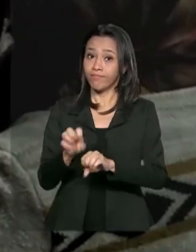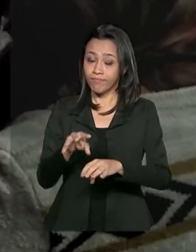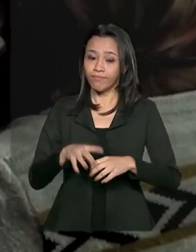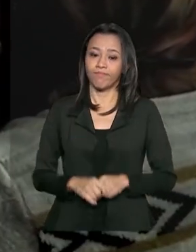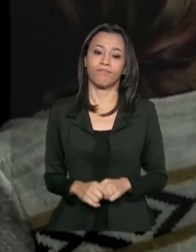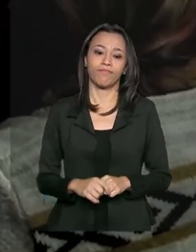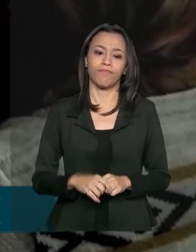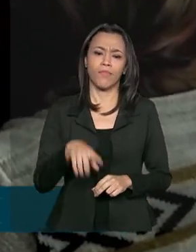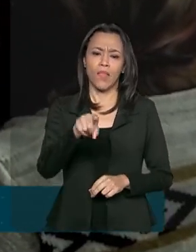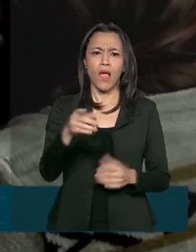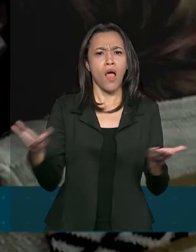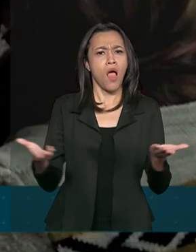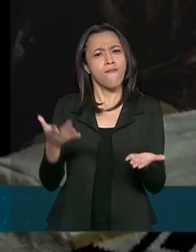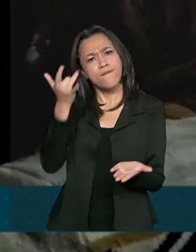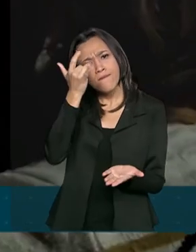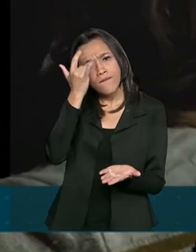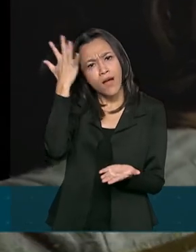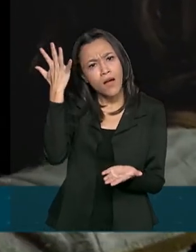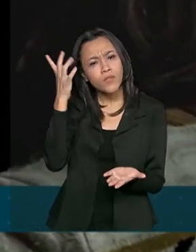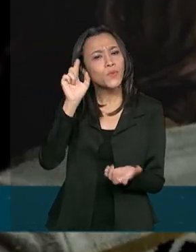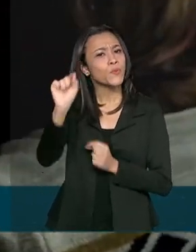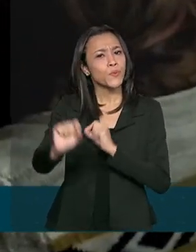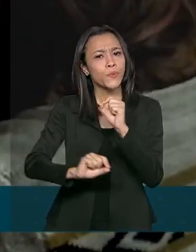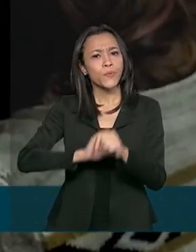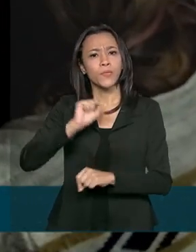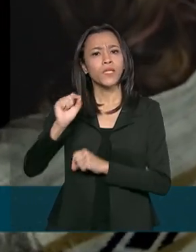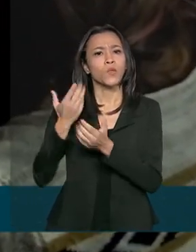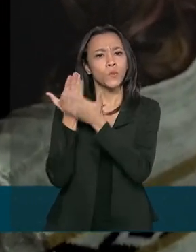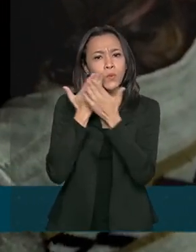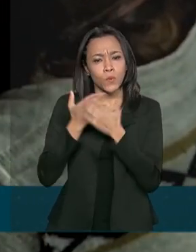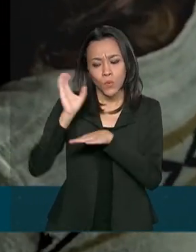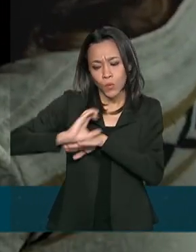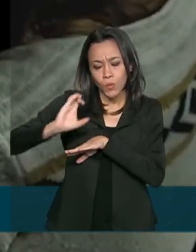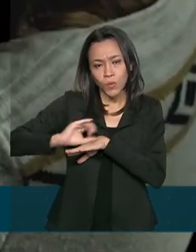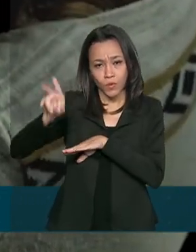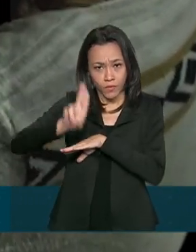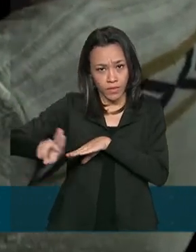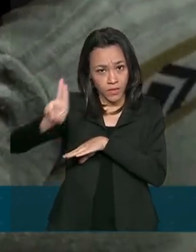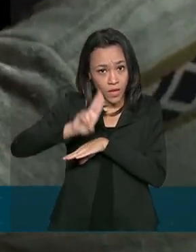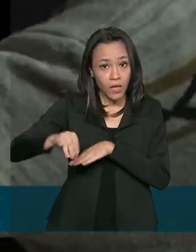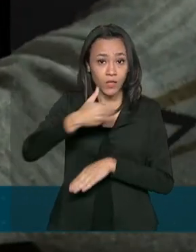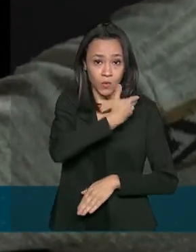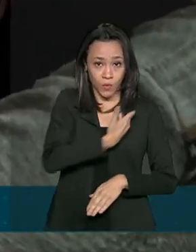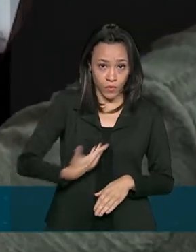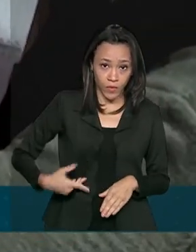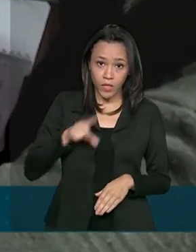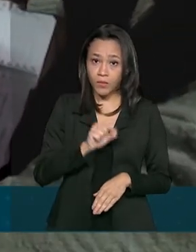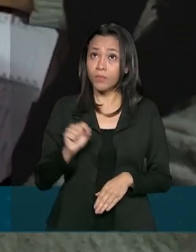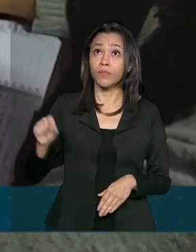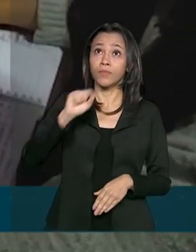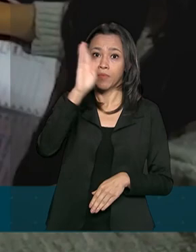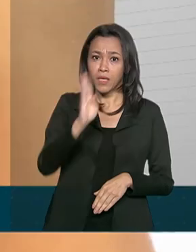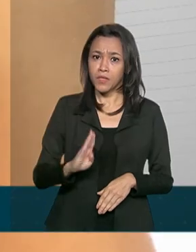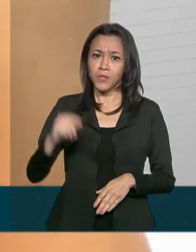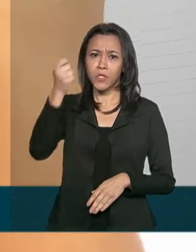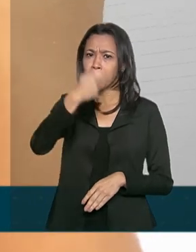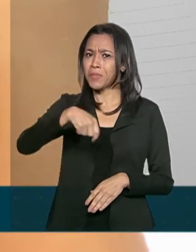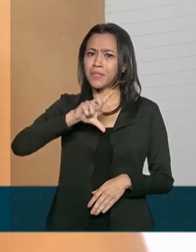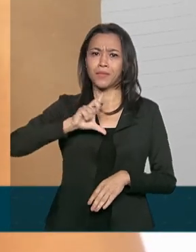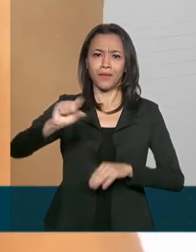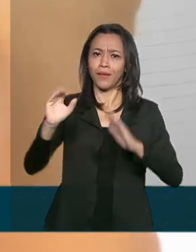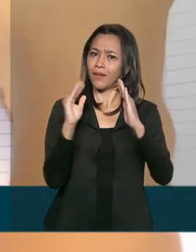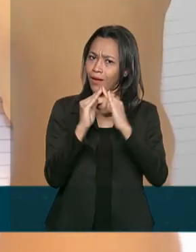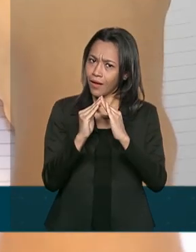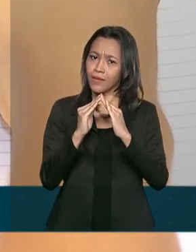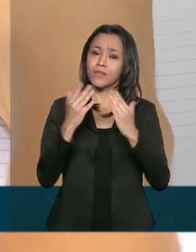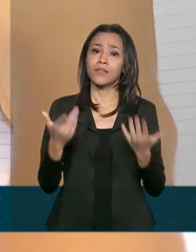Vai ficar mais fácil fazer um curso superior em instituições públicas do país sem sair de casa. O